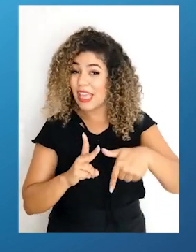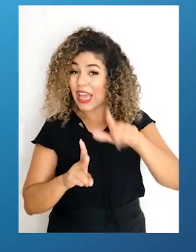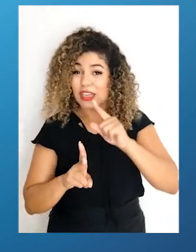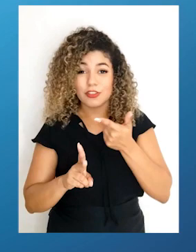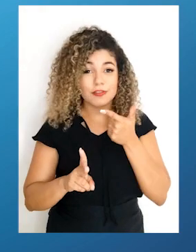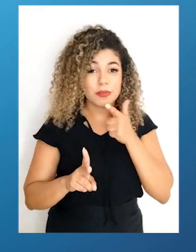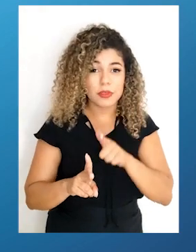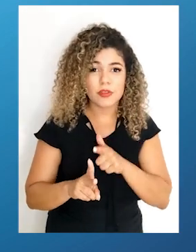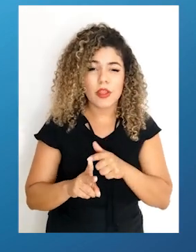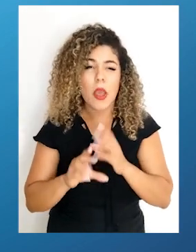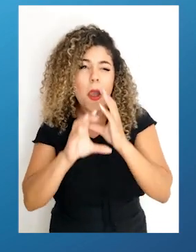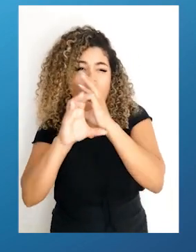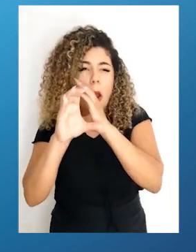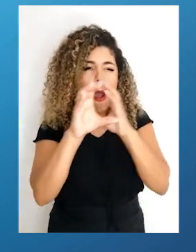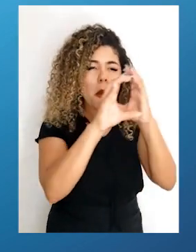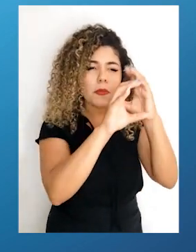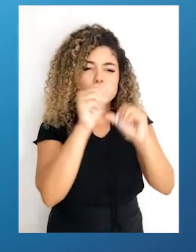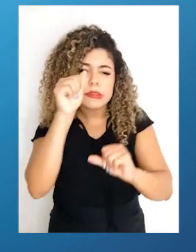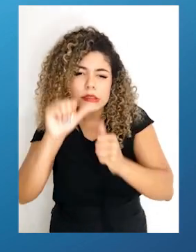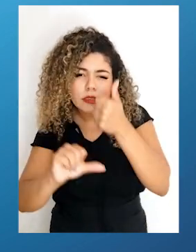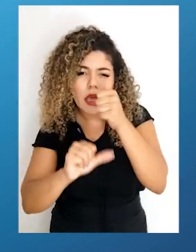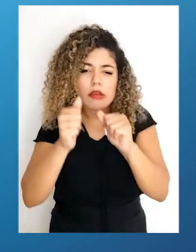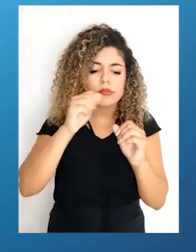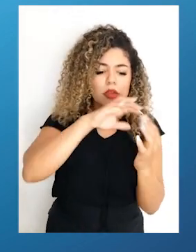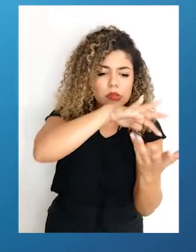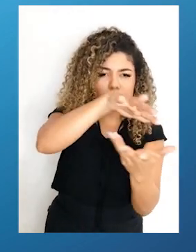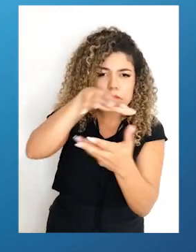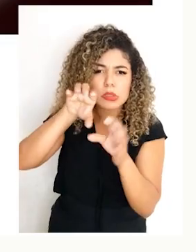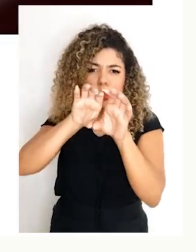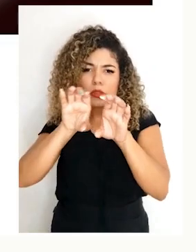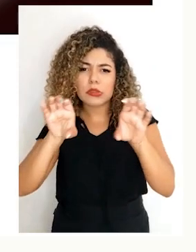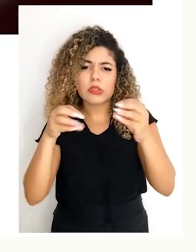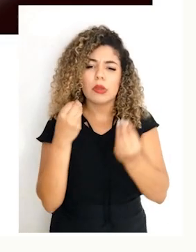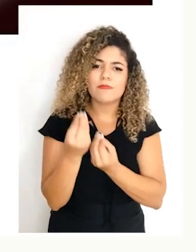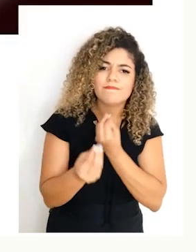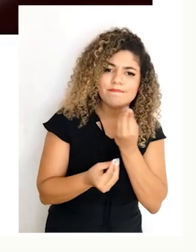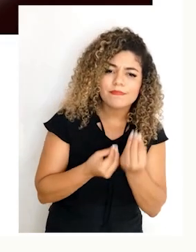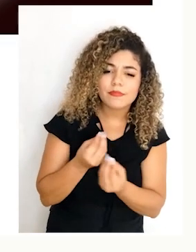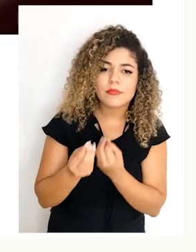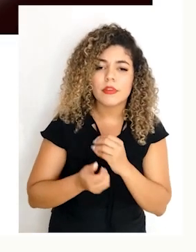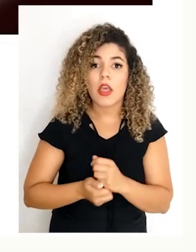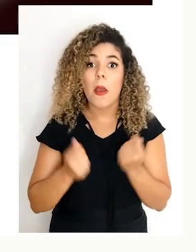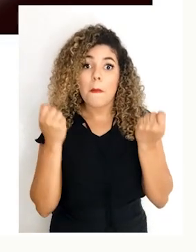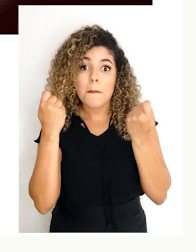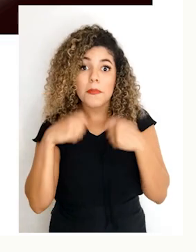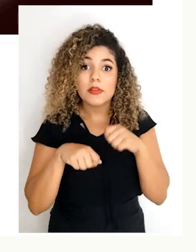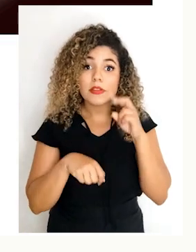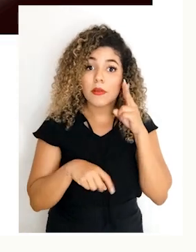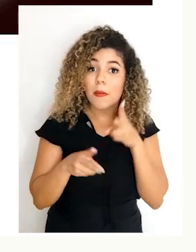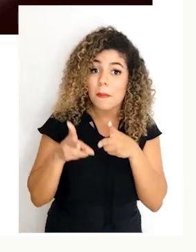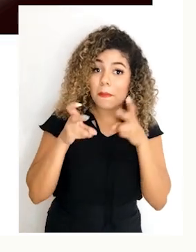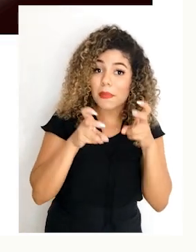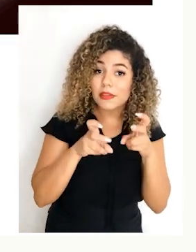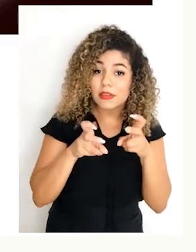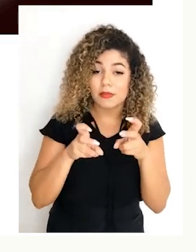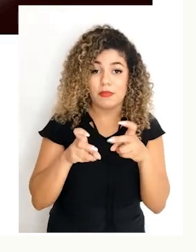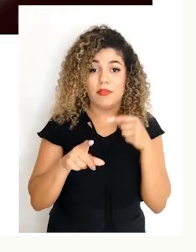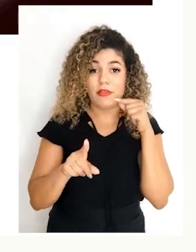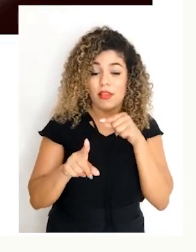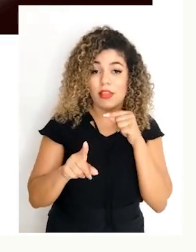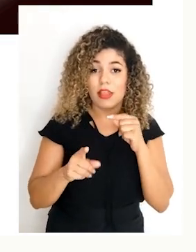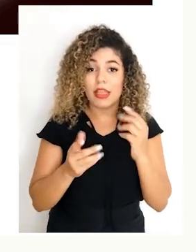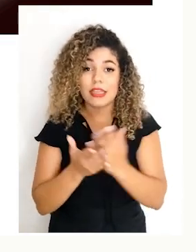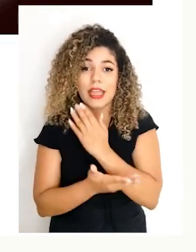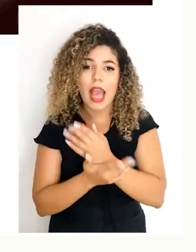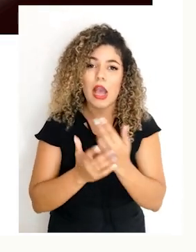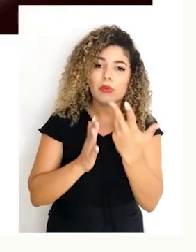celestes, será possível de observar através desse telescópio. Aqui nós temos algumas imagens capturadas pelo Webb. Pilares da